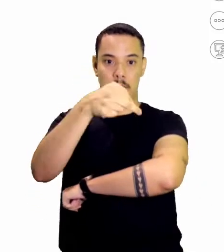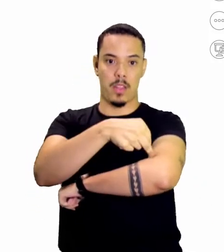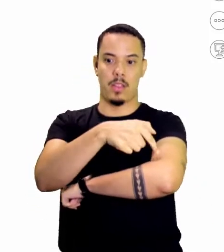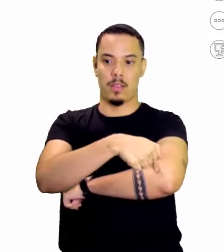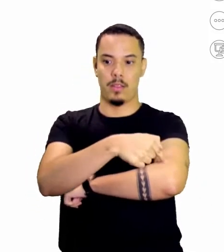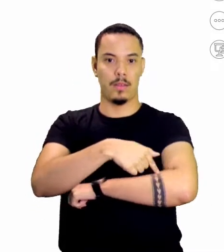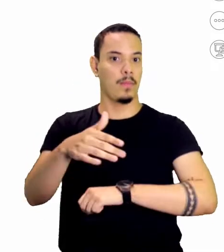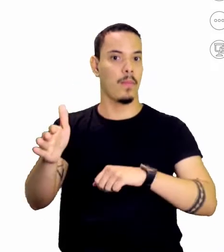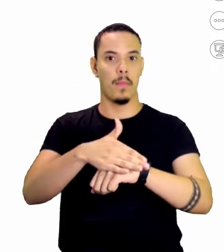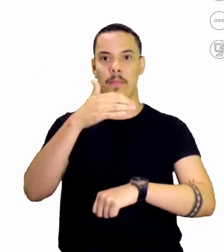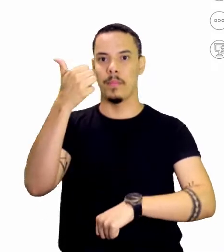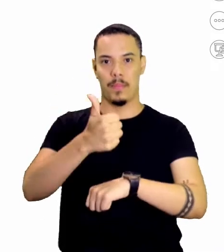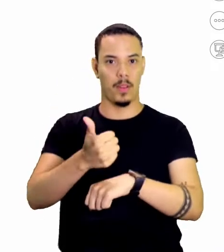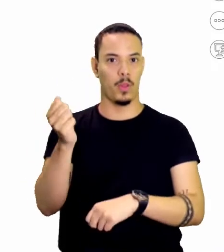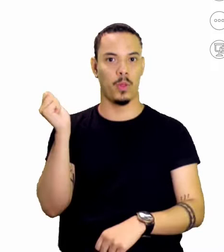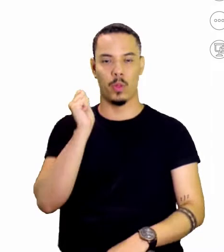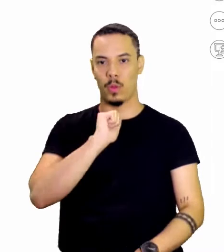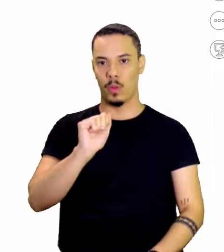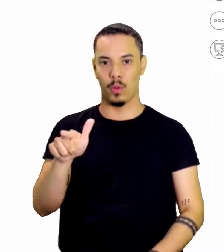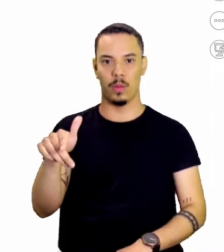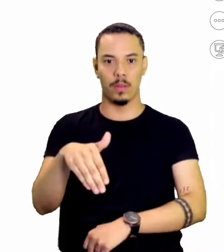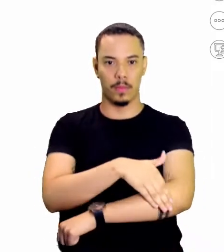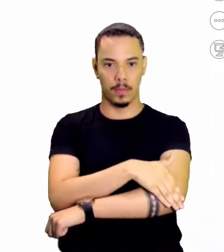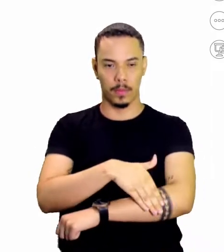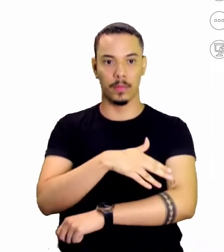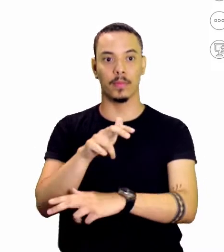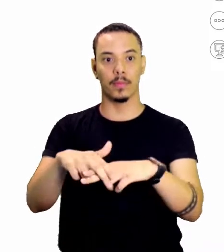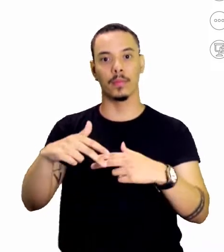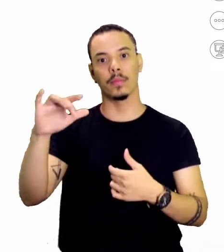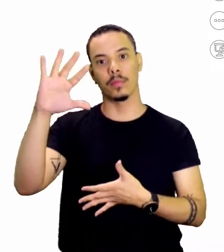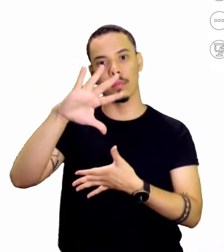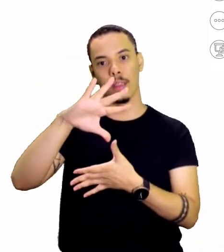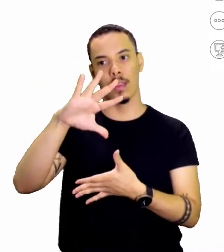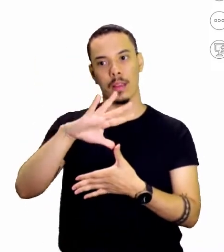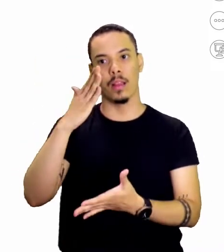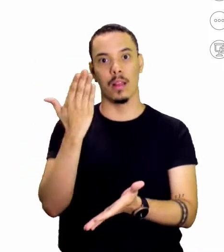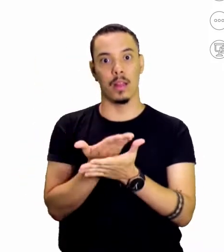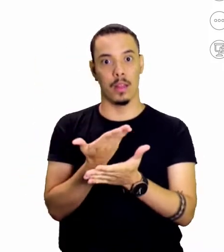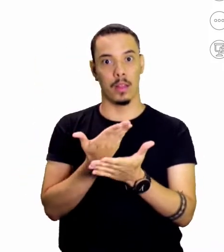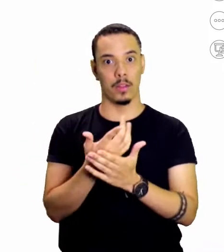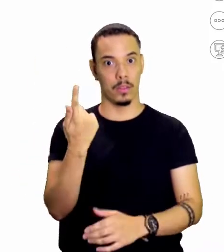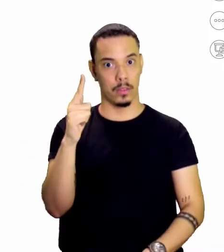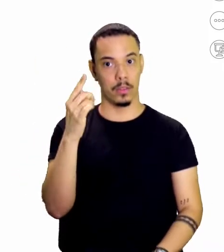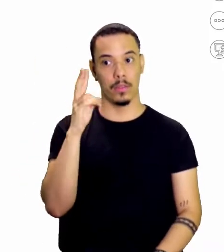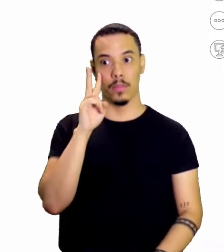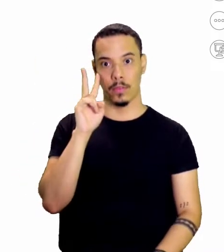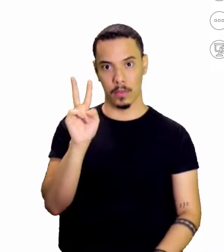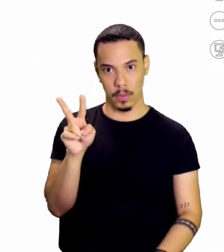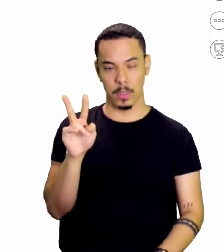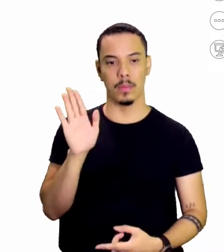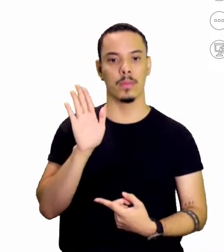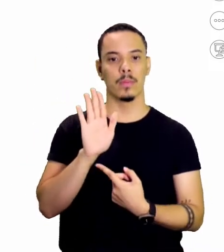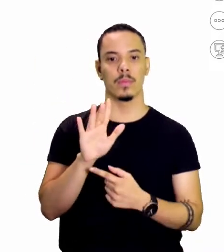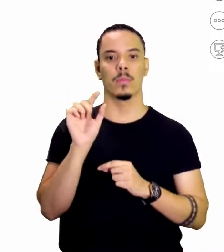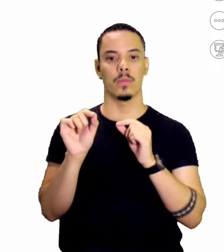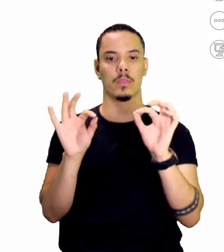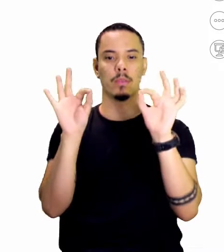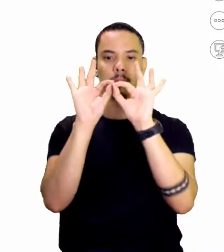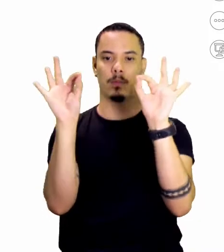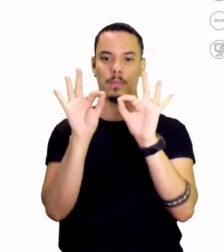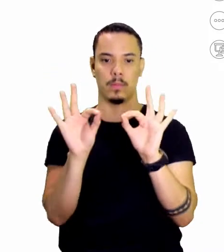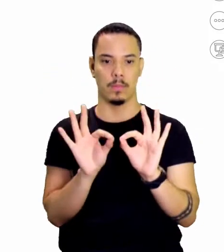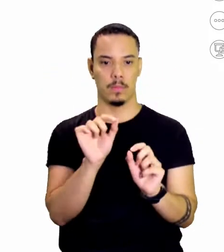melhor do que quando você olha o mapa daquele Ele é um mapa que mostra linhas